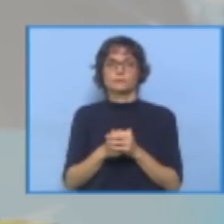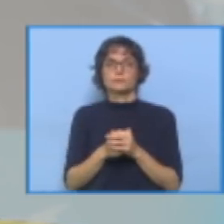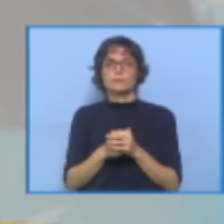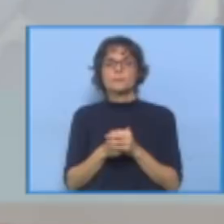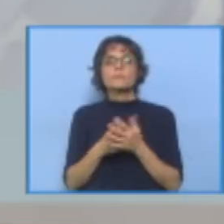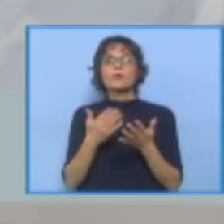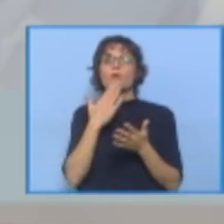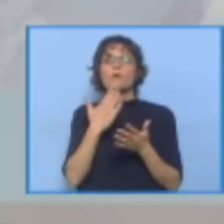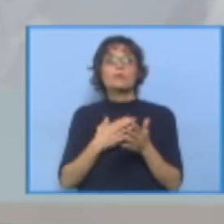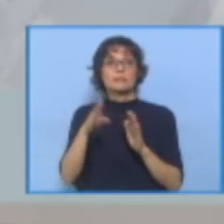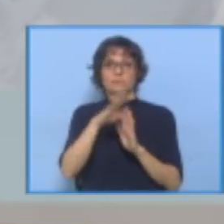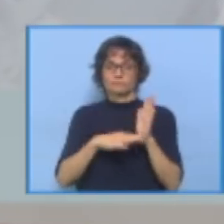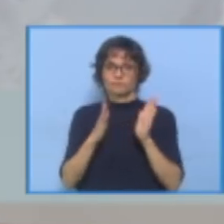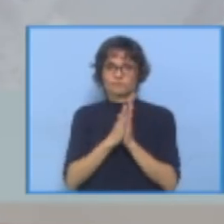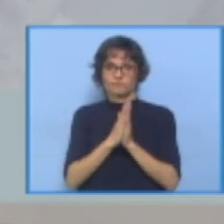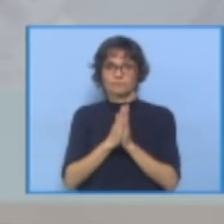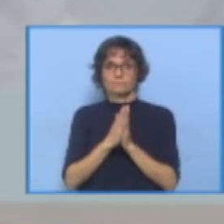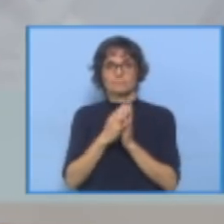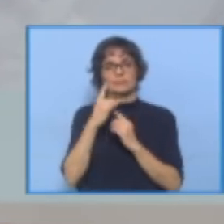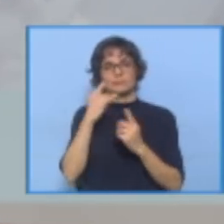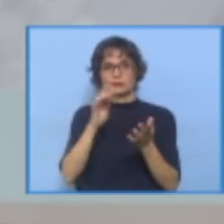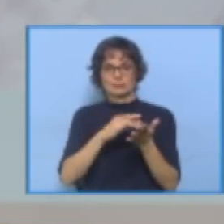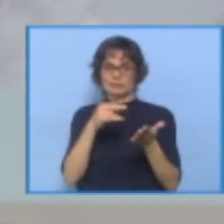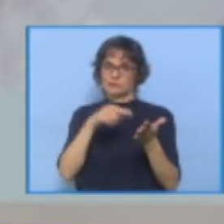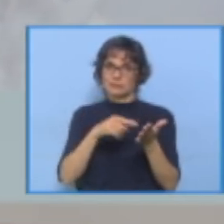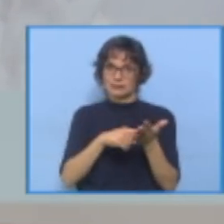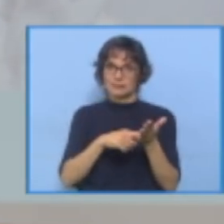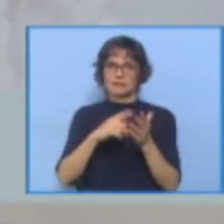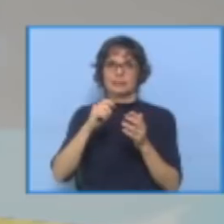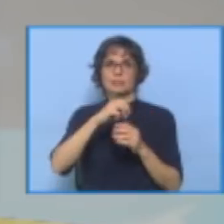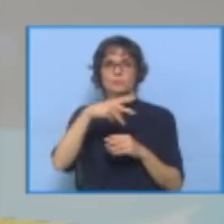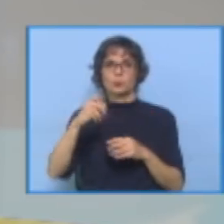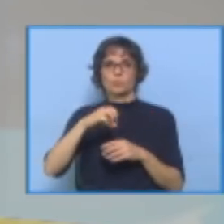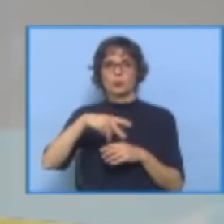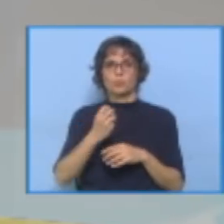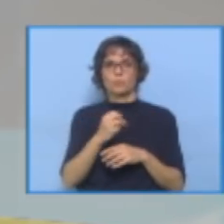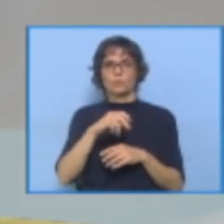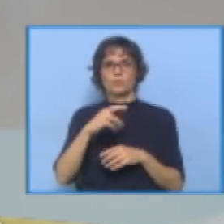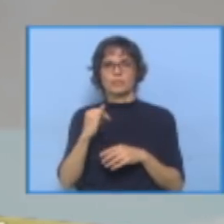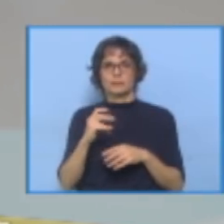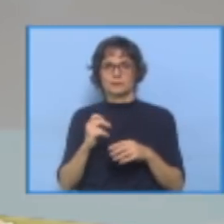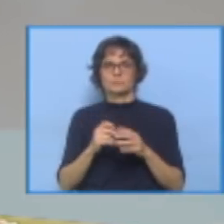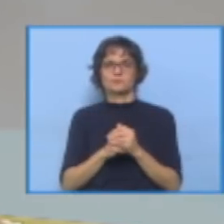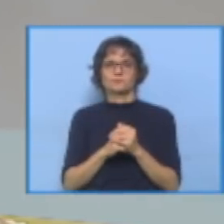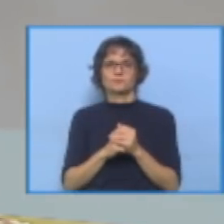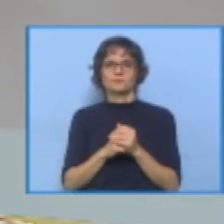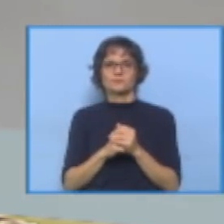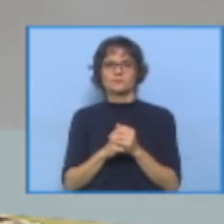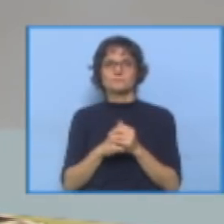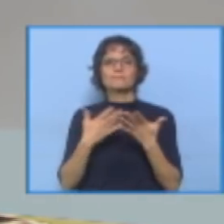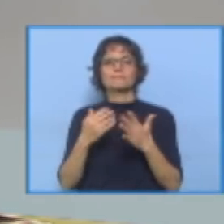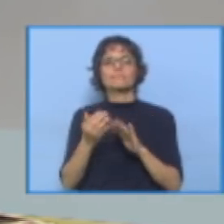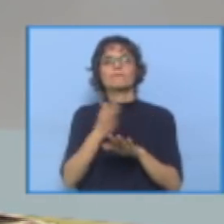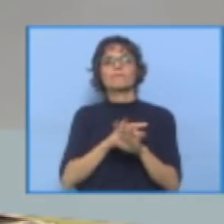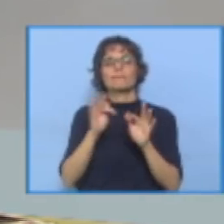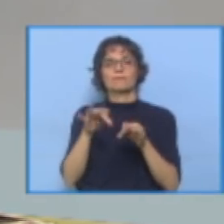muito obrigado por ter estado aqui no programa Eclésia a apresentar este livro de Emmanuel Mounier. Antes de terminar, lembro a